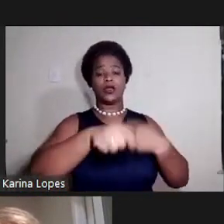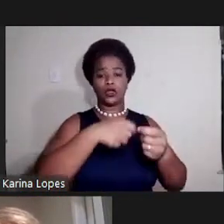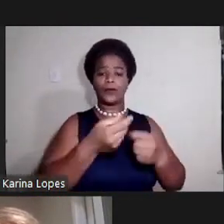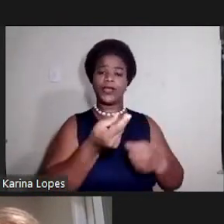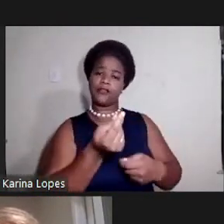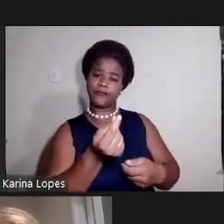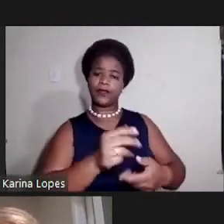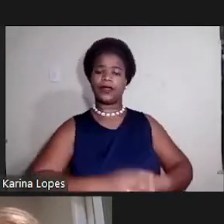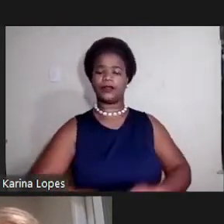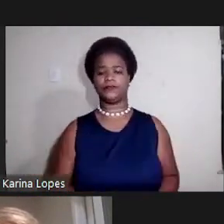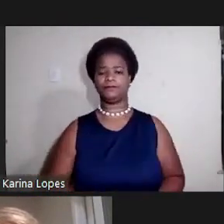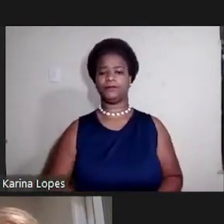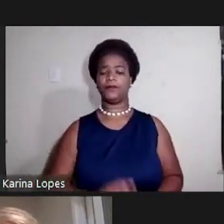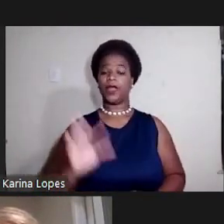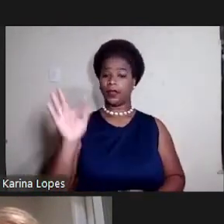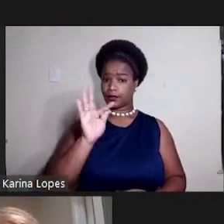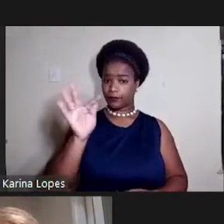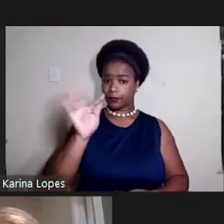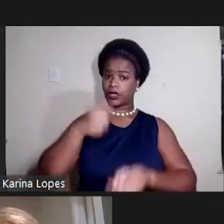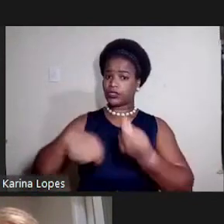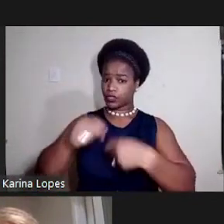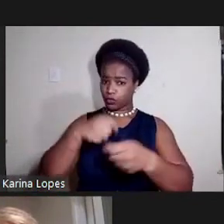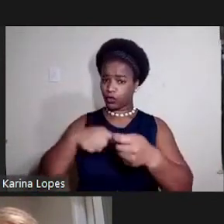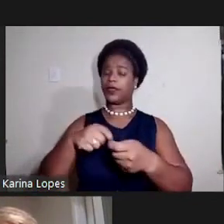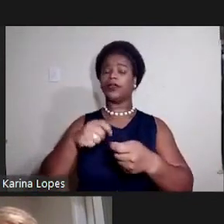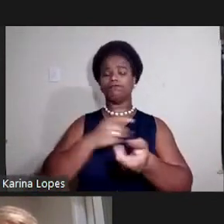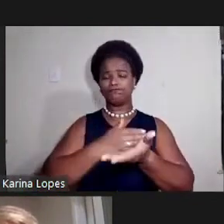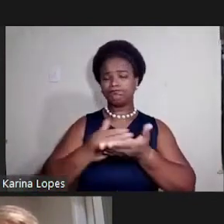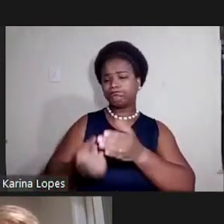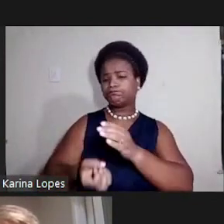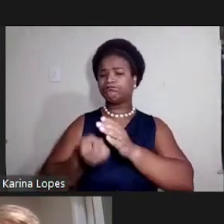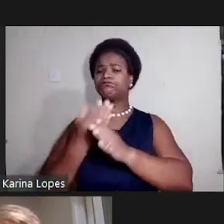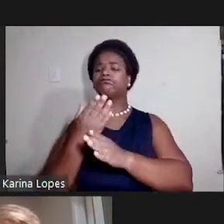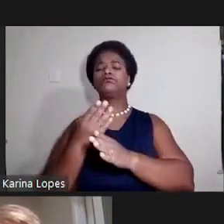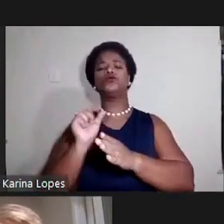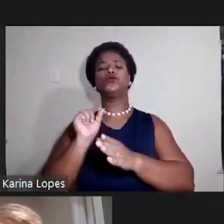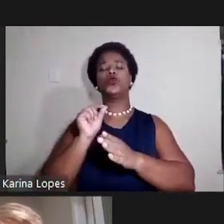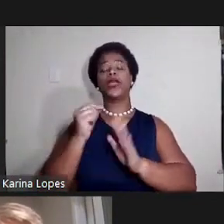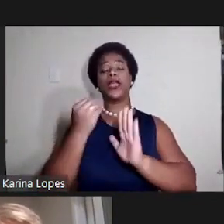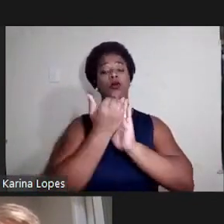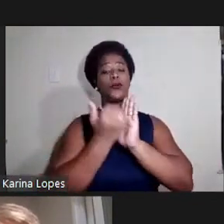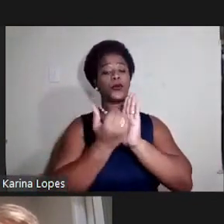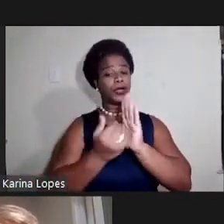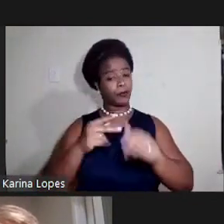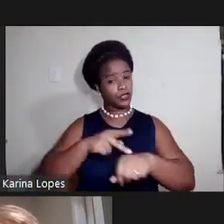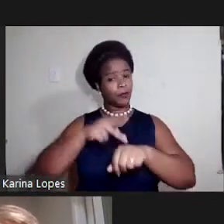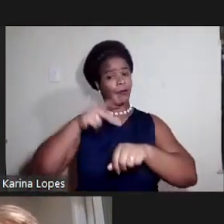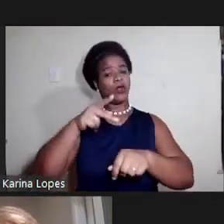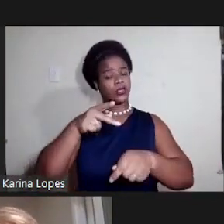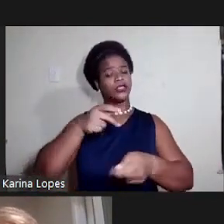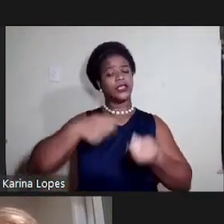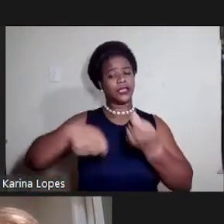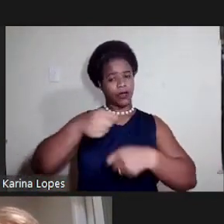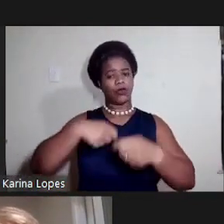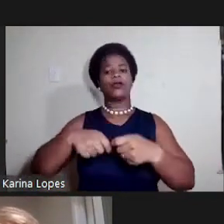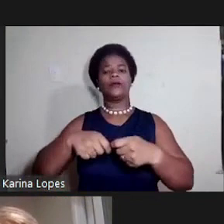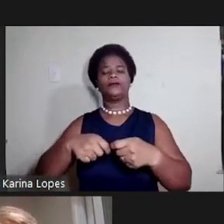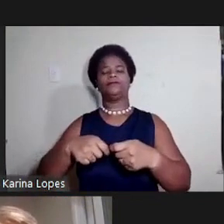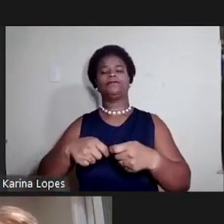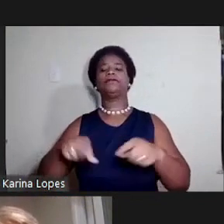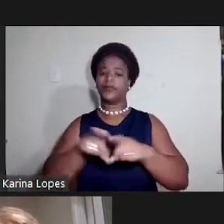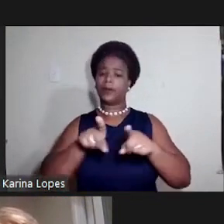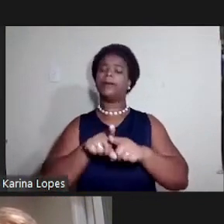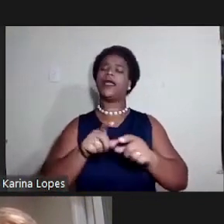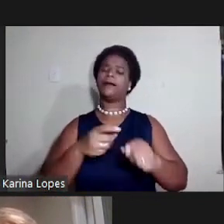Faculdade de Economia, foi um dos idealizadores e fundadores do atual Programa de Pós-Graduação em Economia, exercendo a coordenação do programa